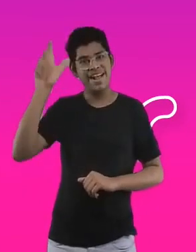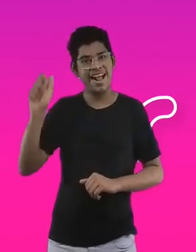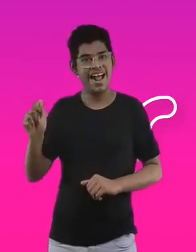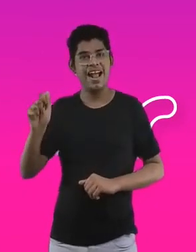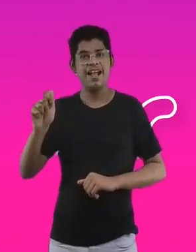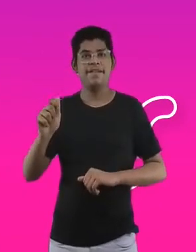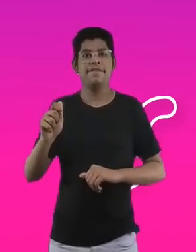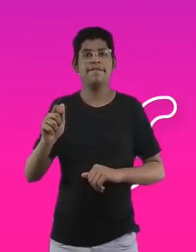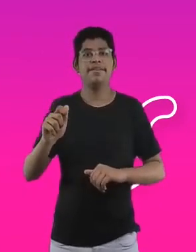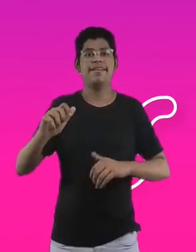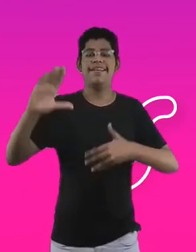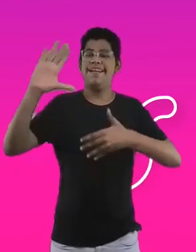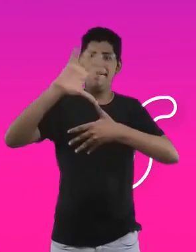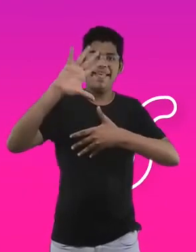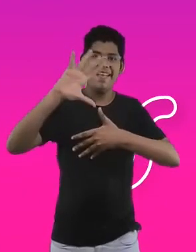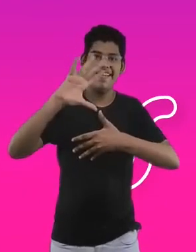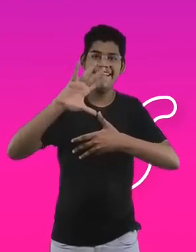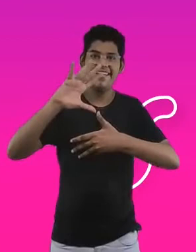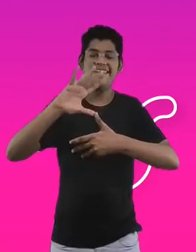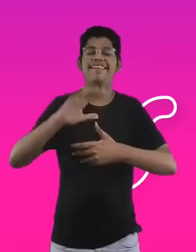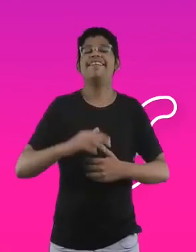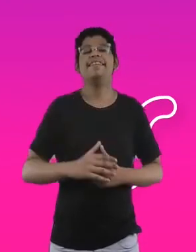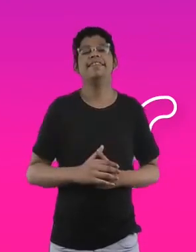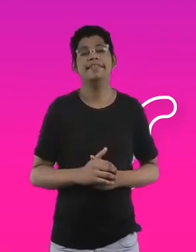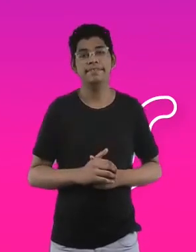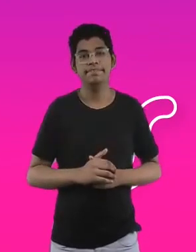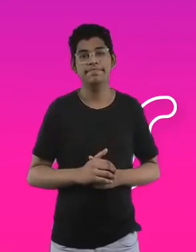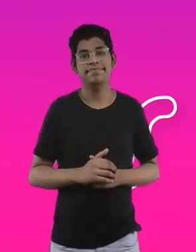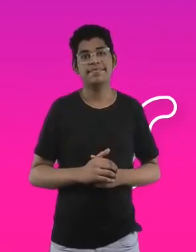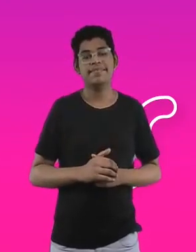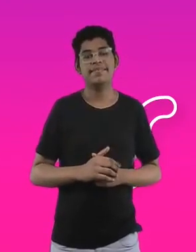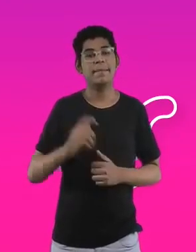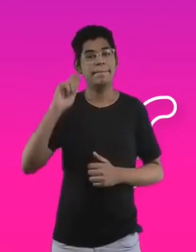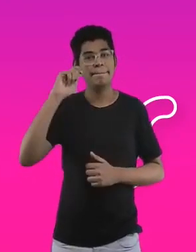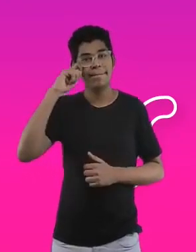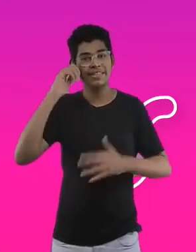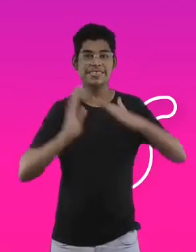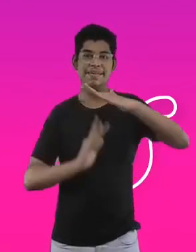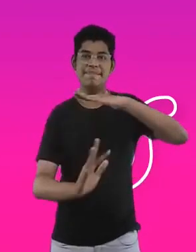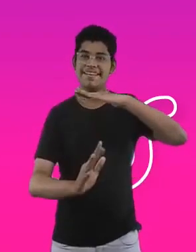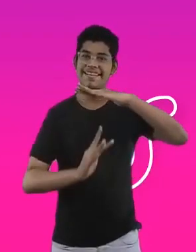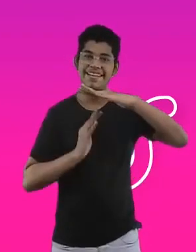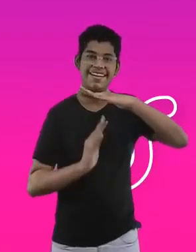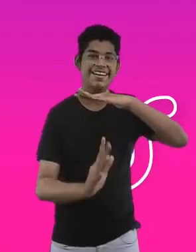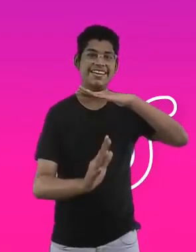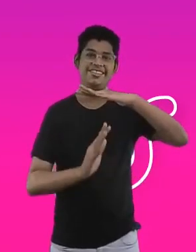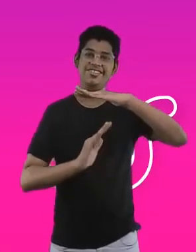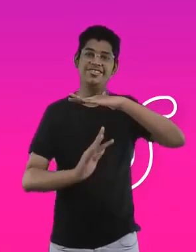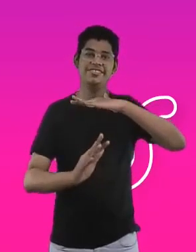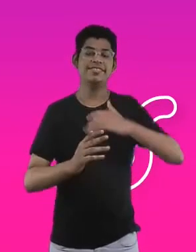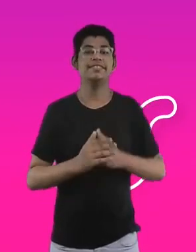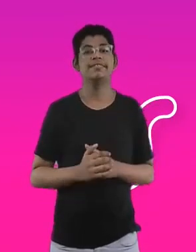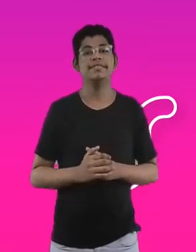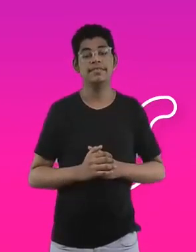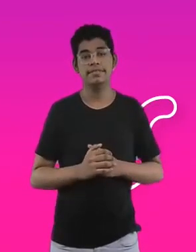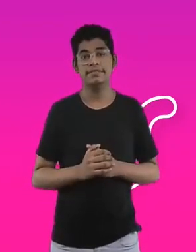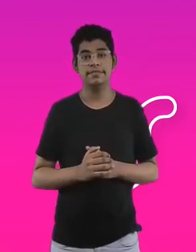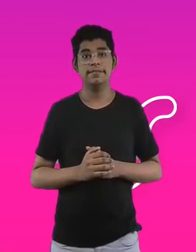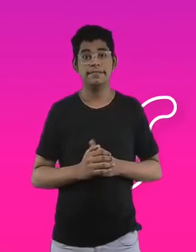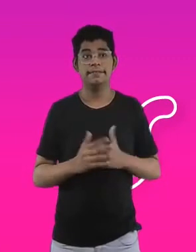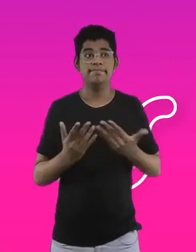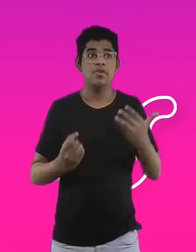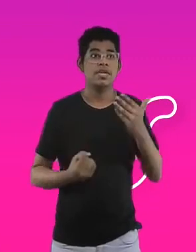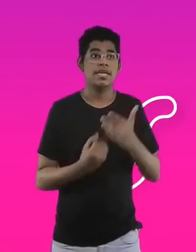pan-americano, do povo preto filho da diáspora, que queiramos ou não, um processo de